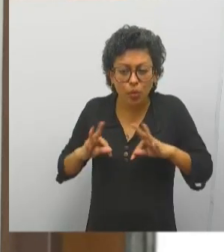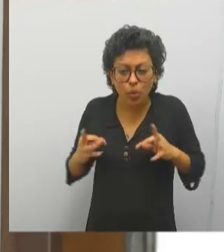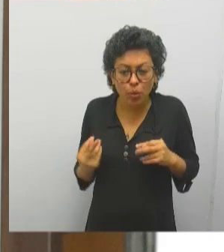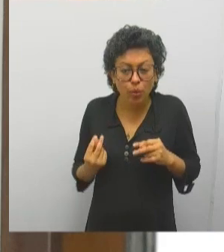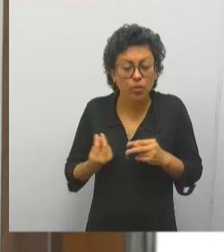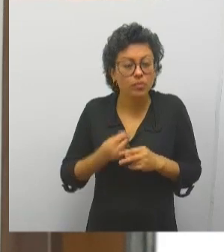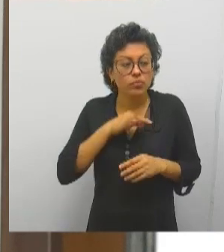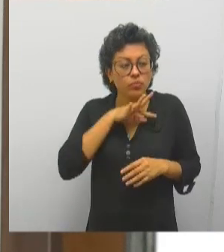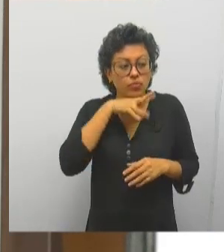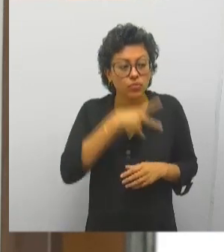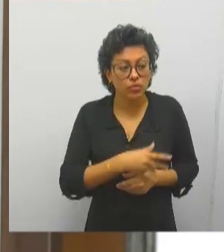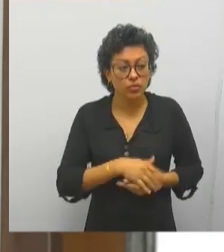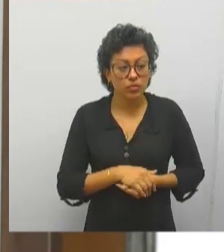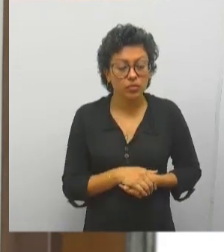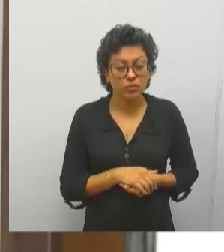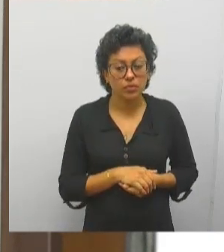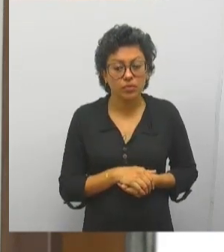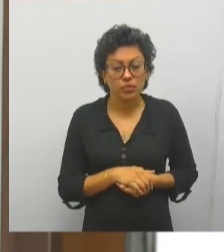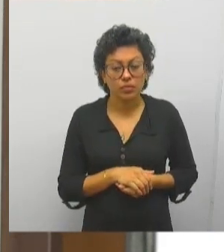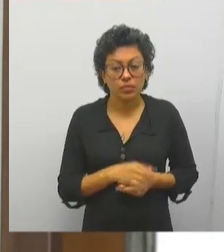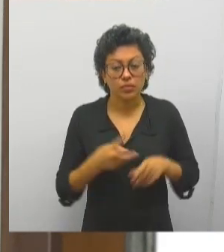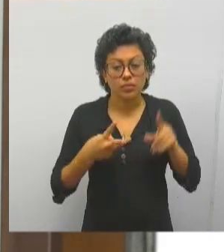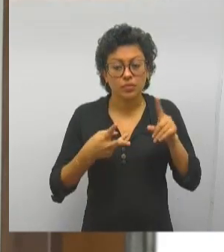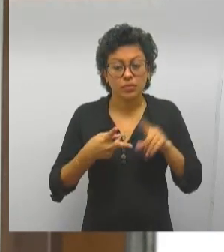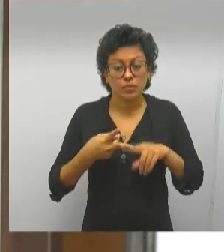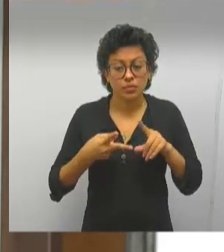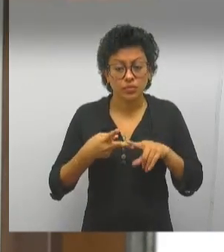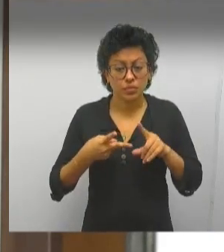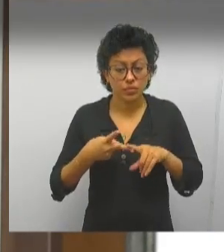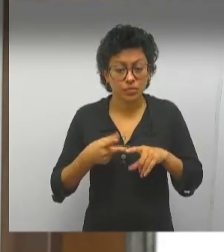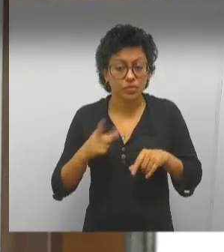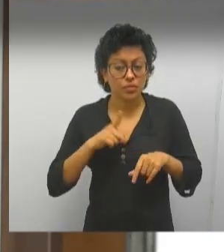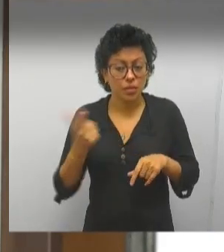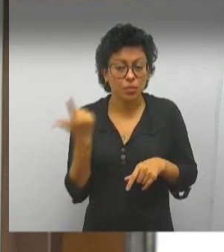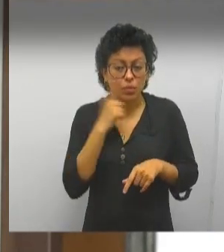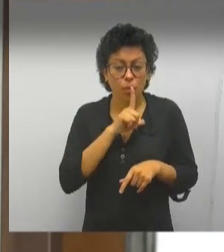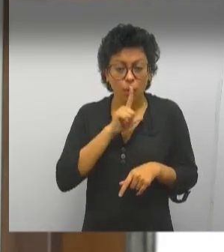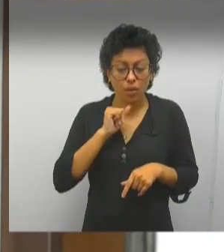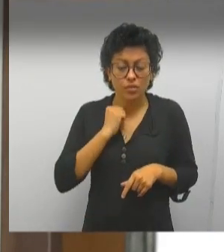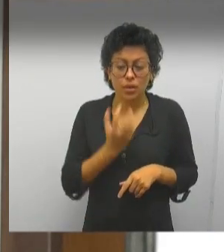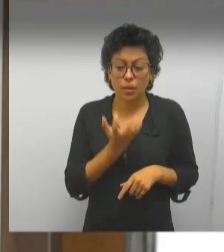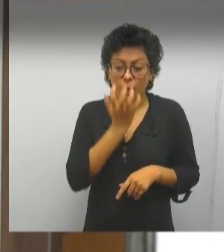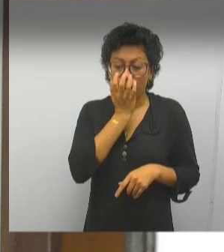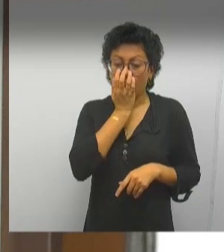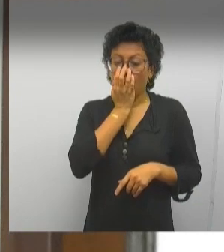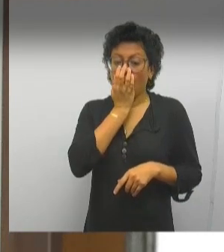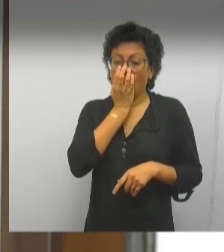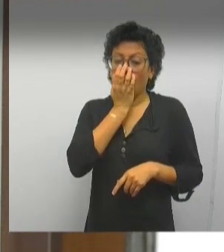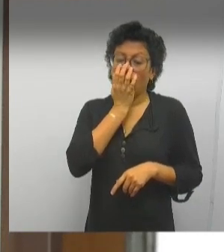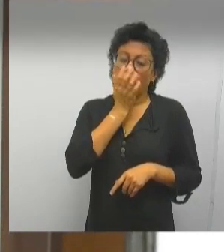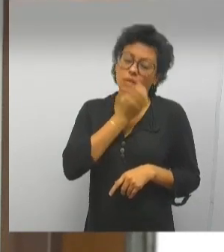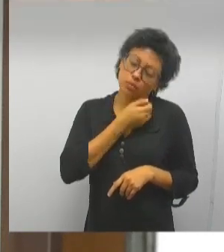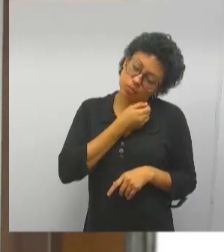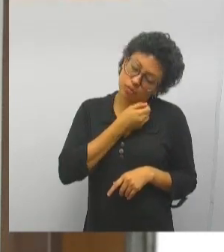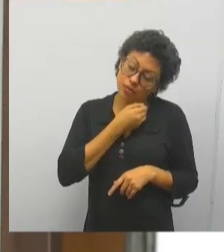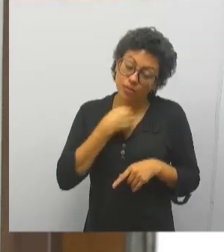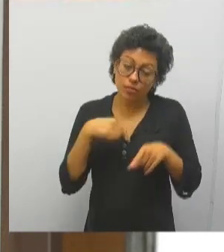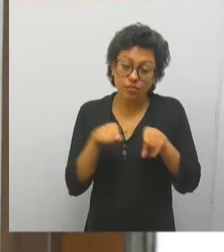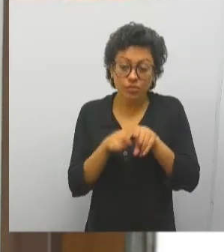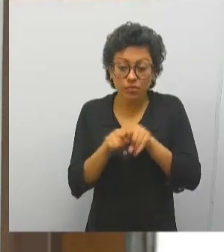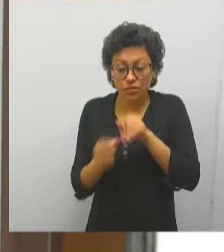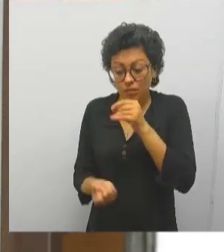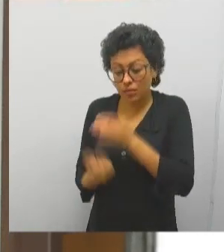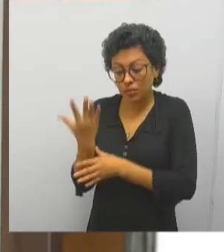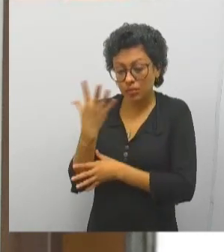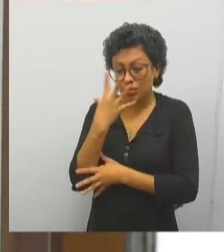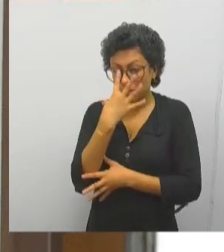para atendimento aos animais. Nós temos aquisição de aparelho de anestesia inalatória, criação do